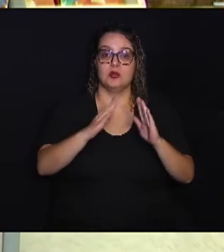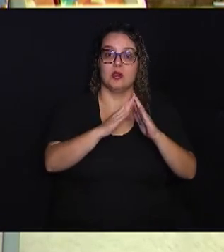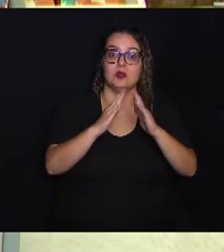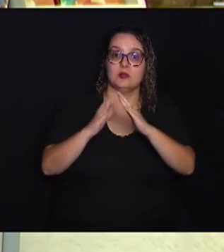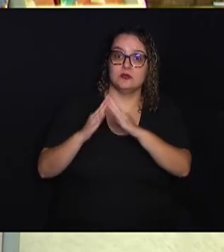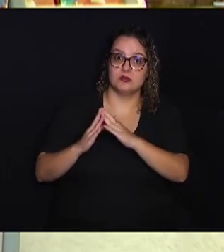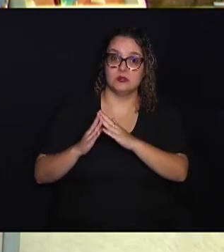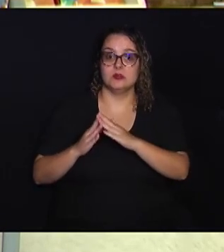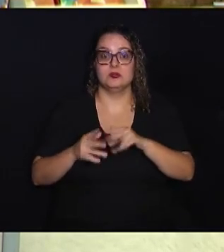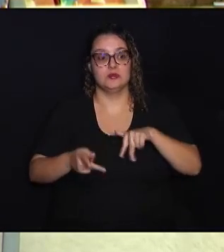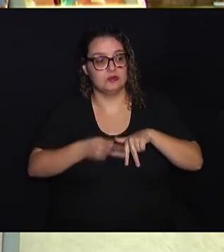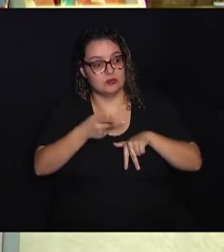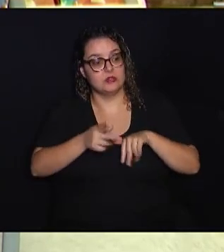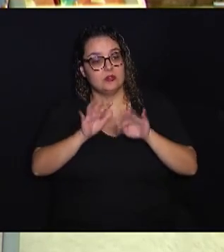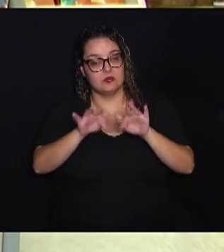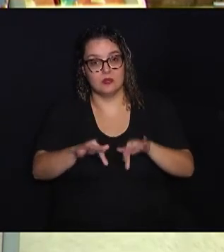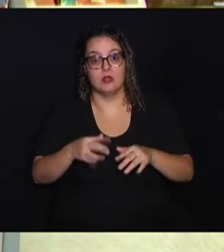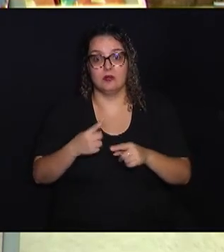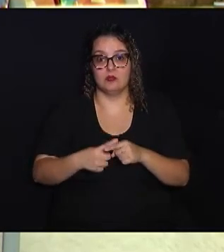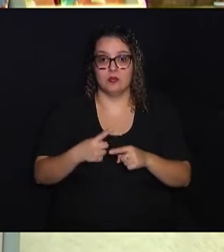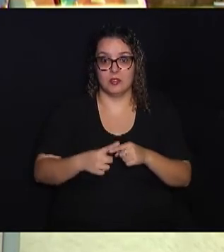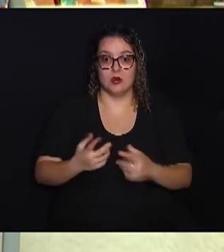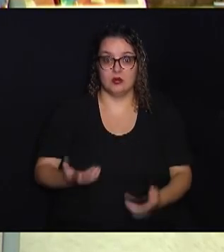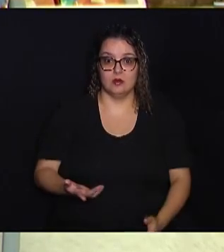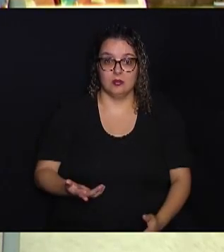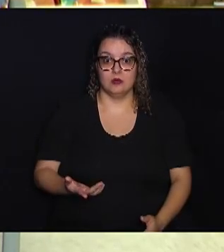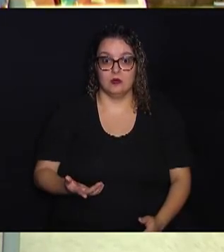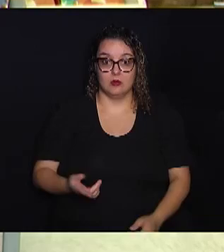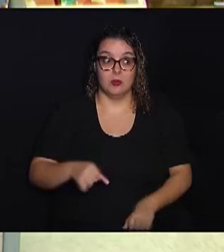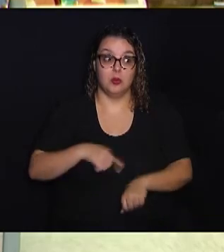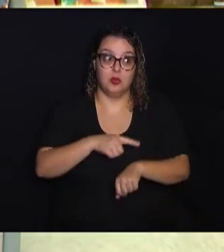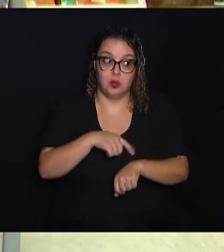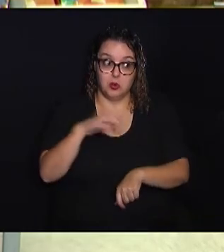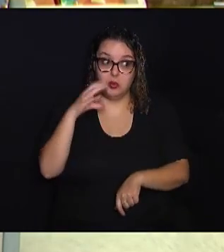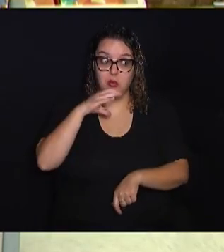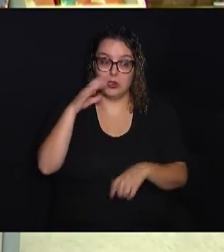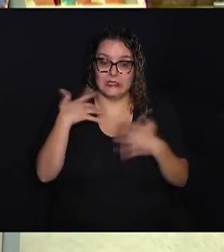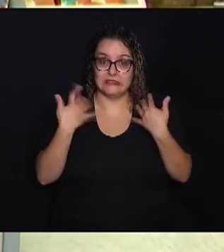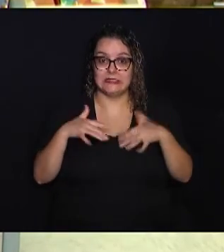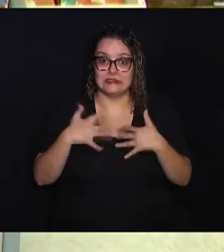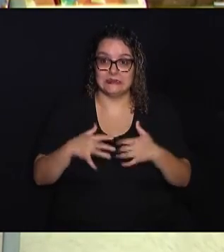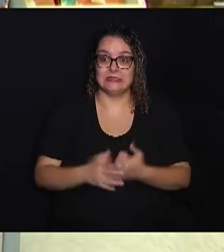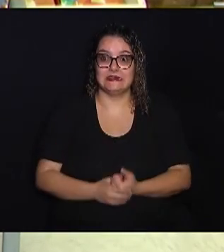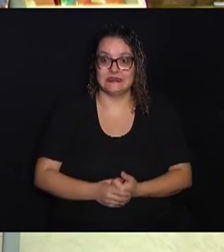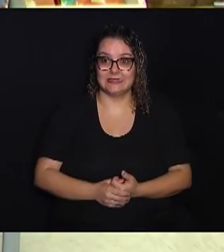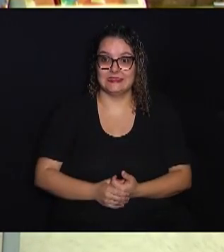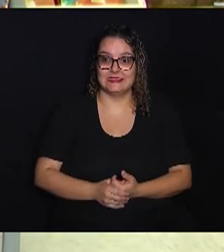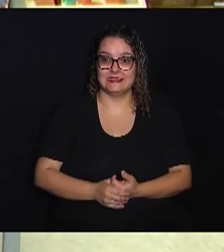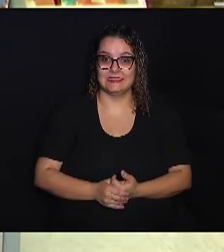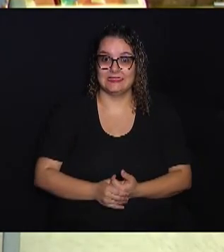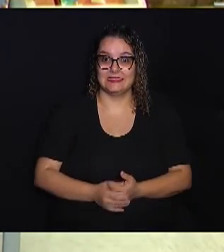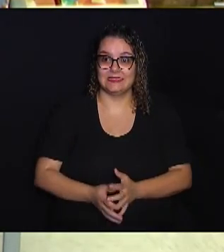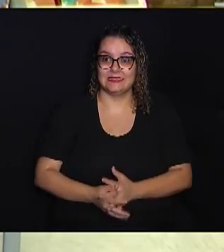casa, suas considerações finais, porque passou rápido aqui o tempo.